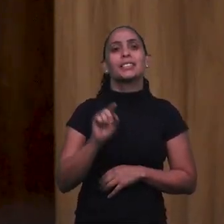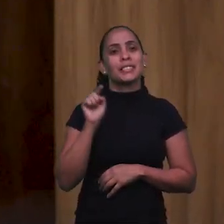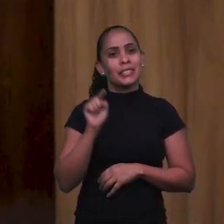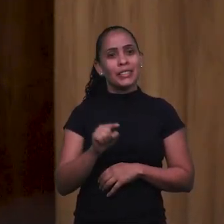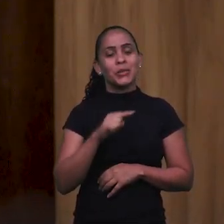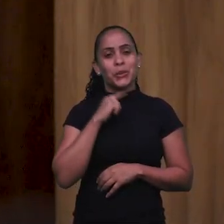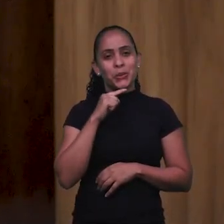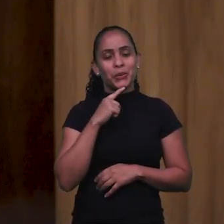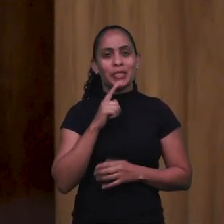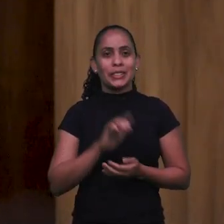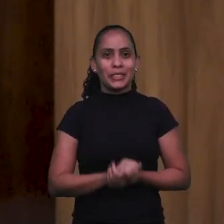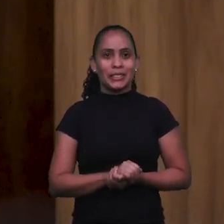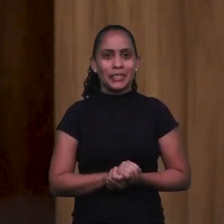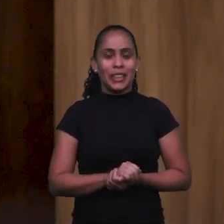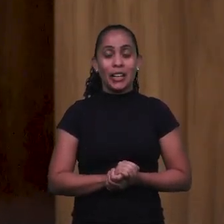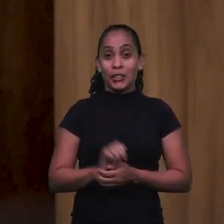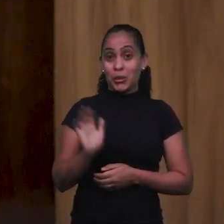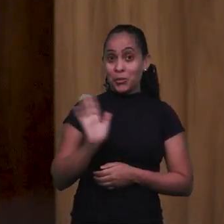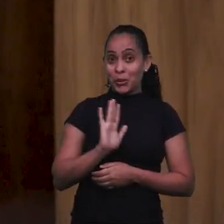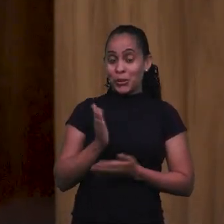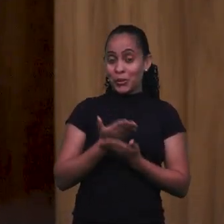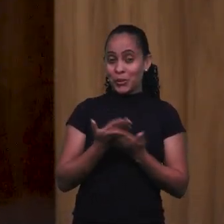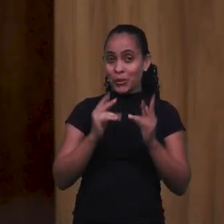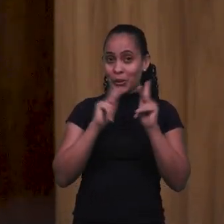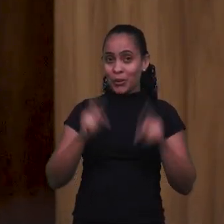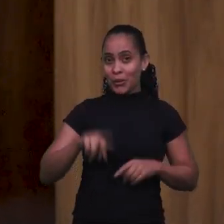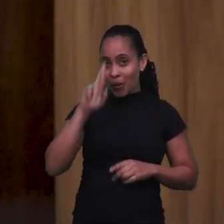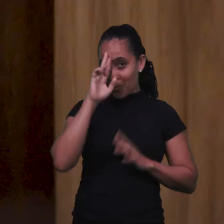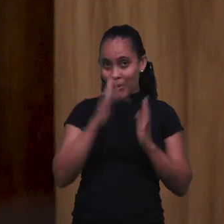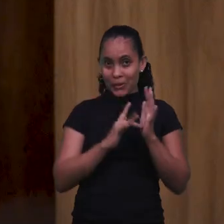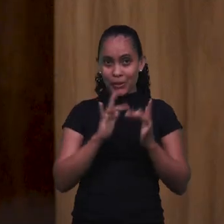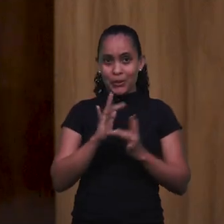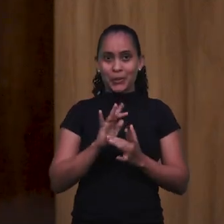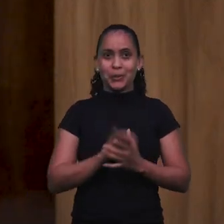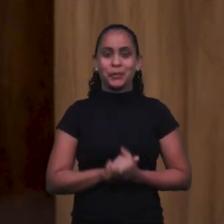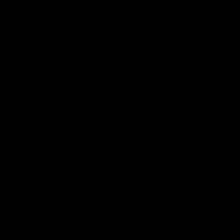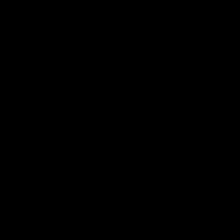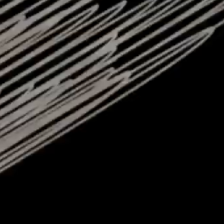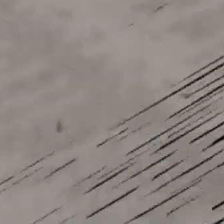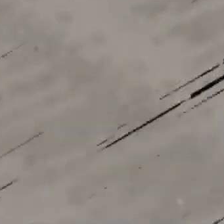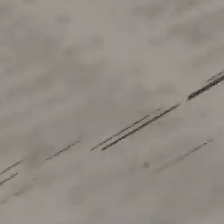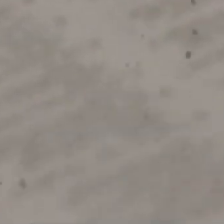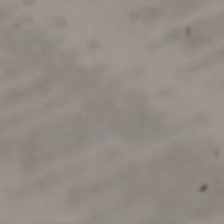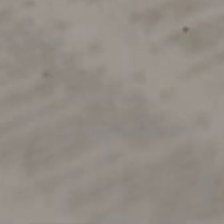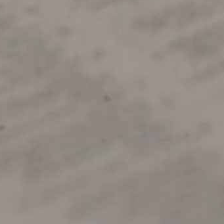esclarecer as suas dúvidas. Despedimos de todos com a paz do Senhor Jesus.